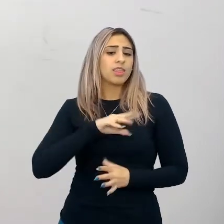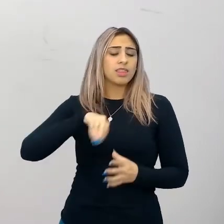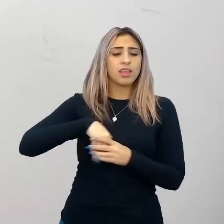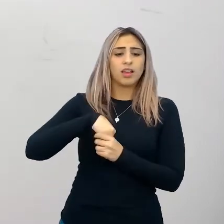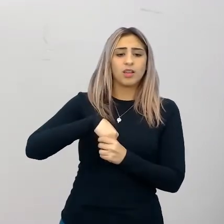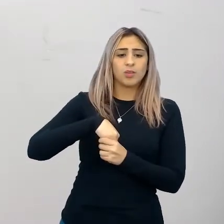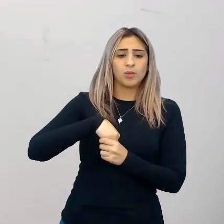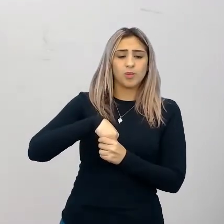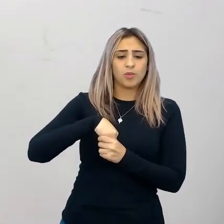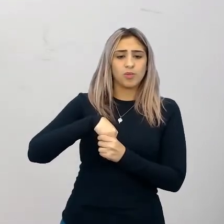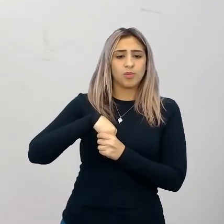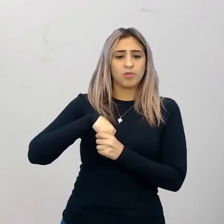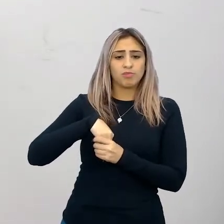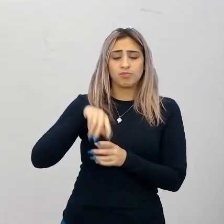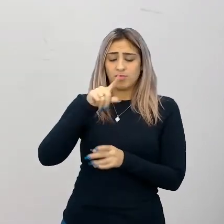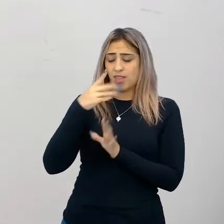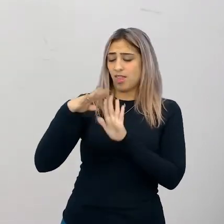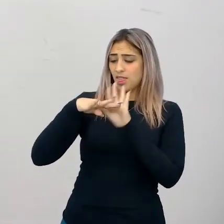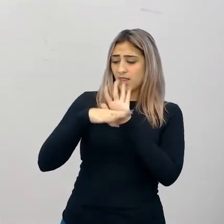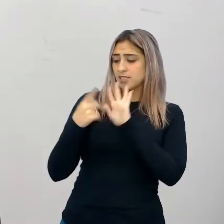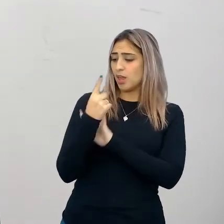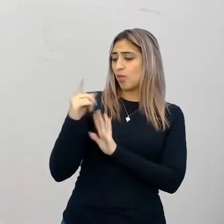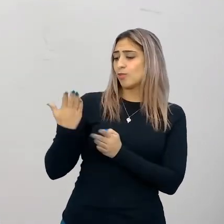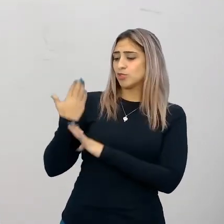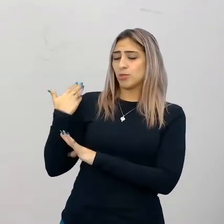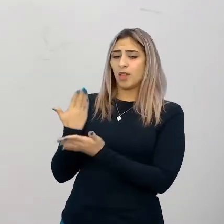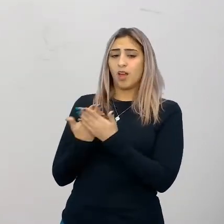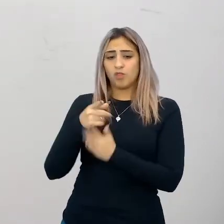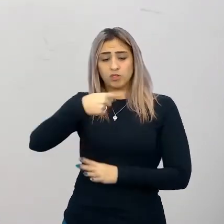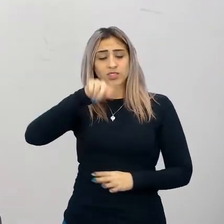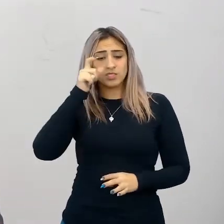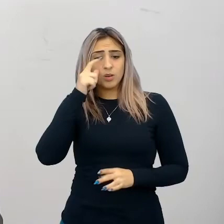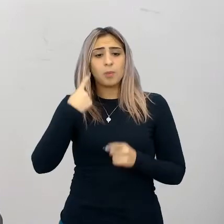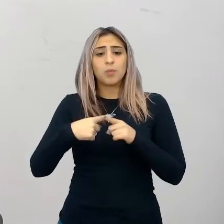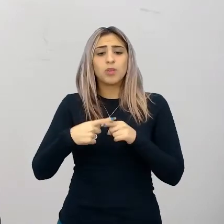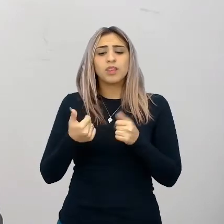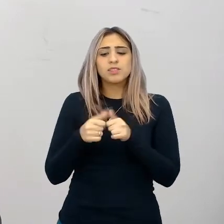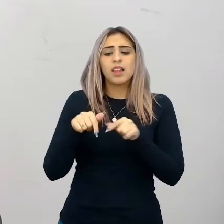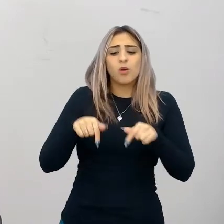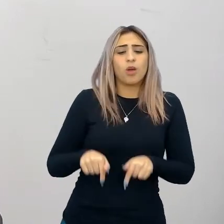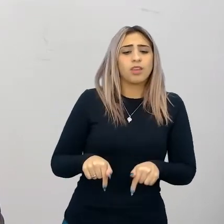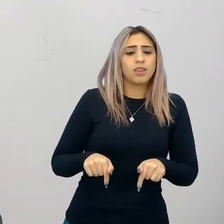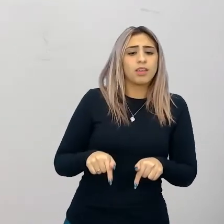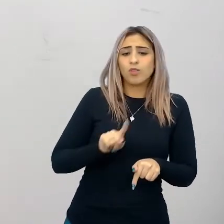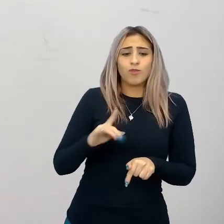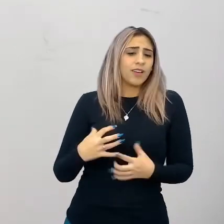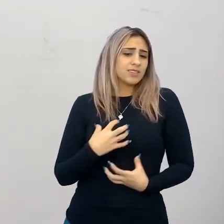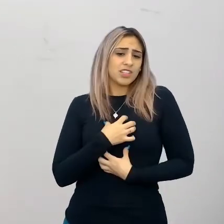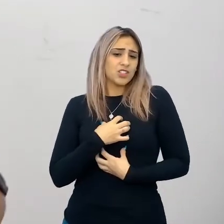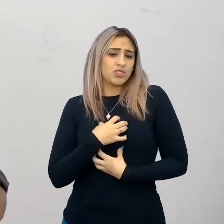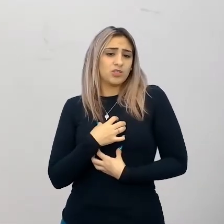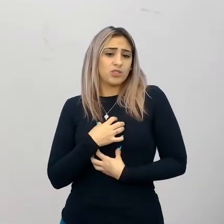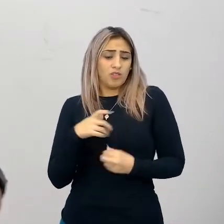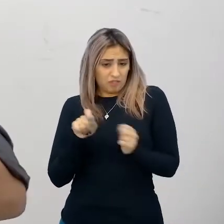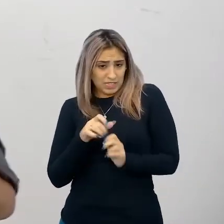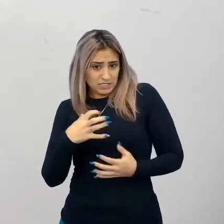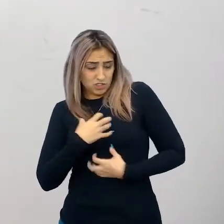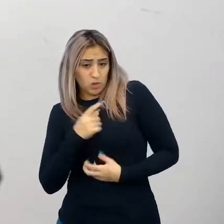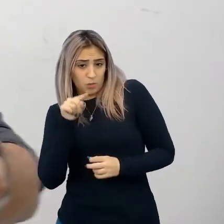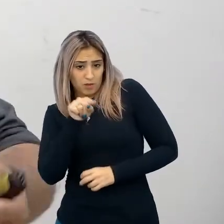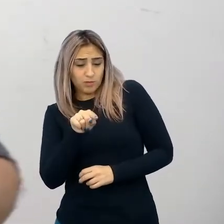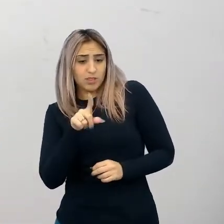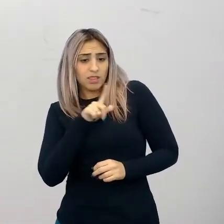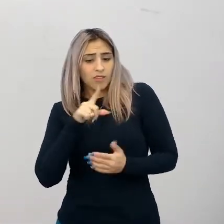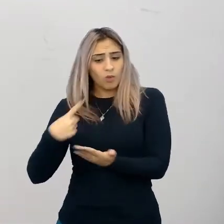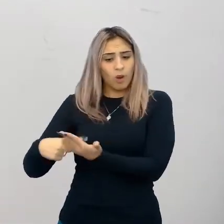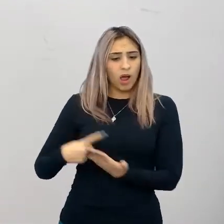popular? Aquela lista da última aula sobre os filmes mais assistidos, por que eles estariam aqui? Não faz sentido. Se faz para vocês, houve um acordo